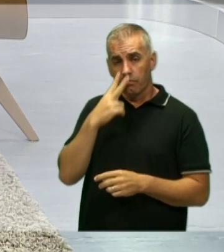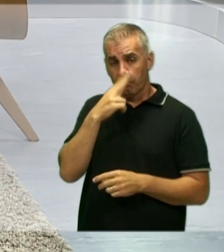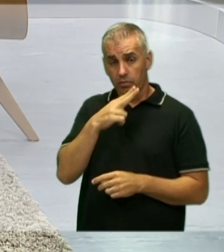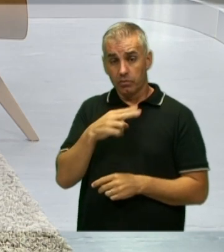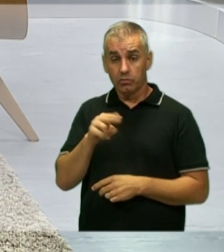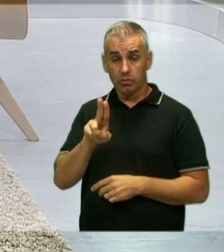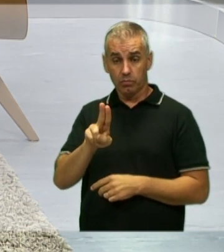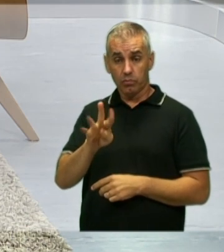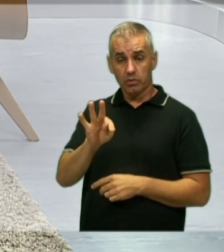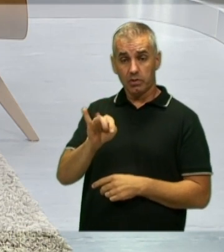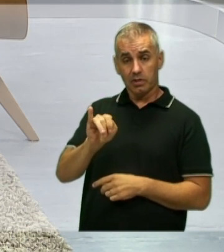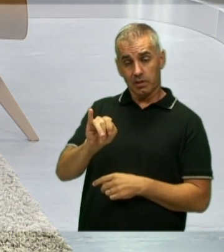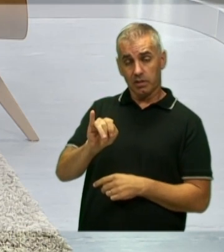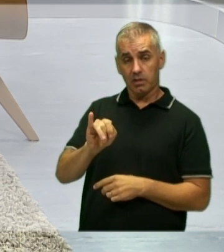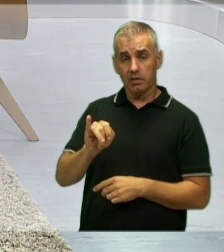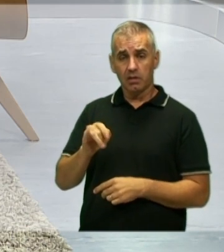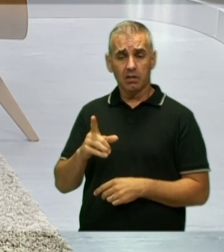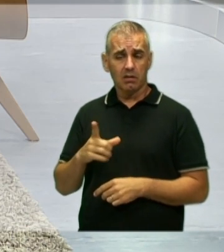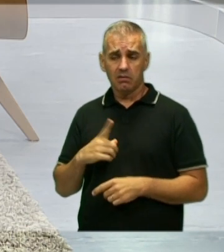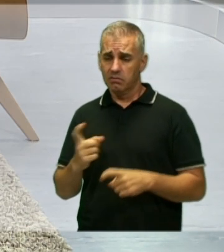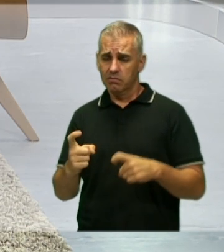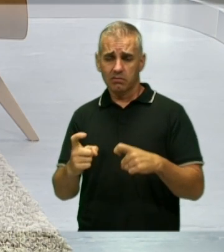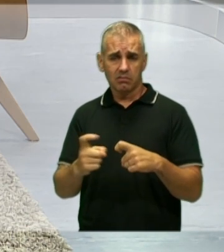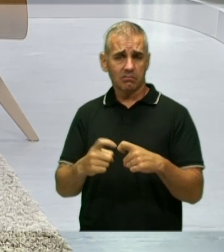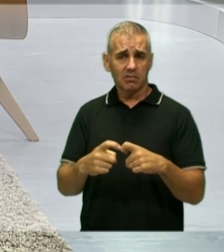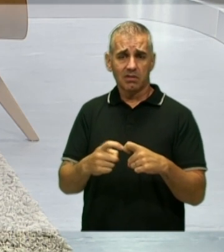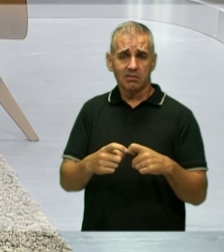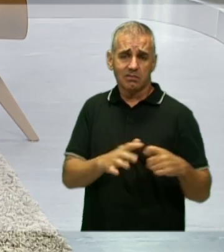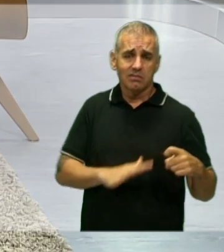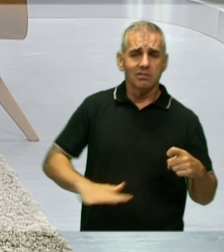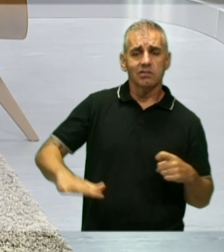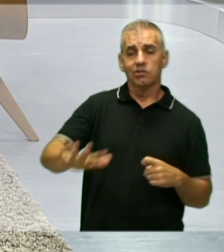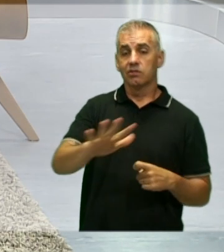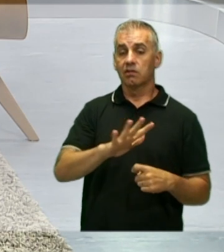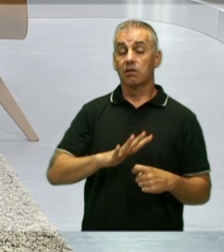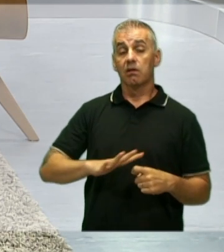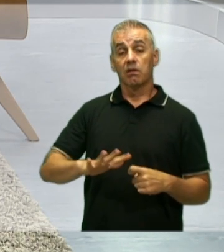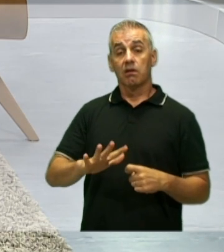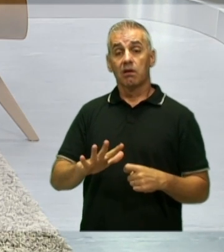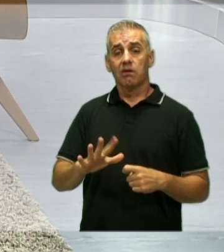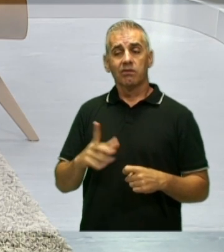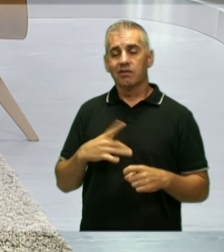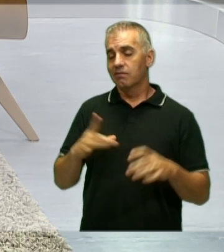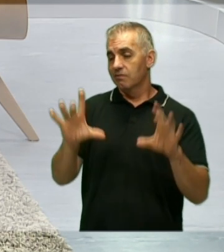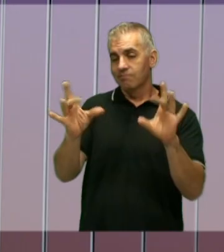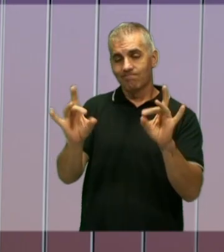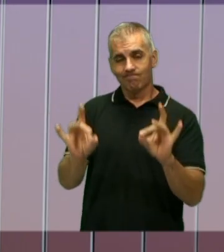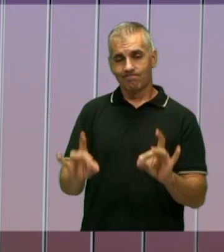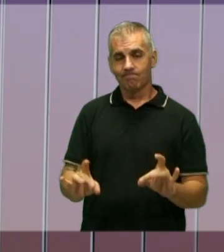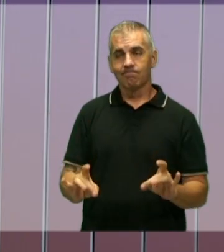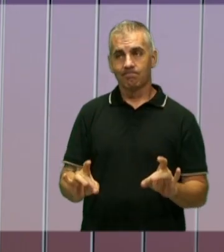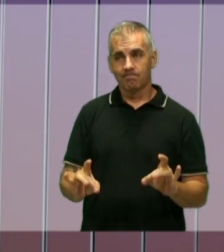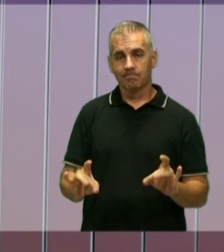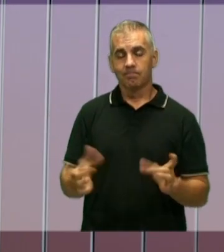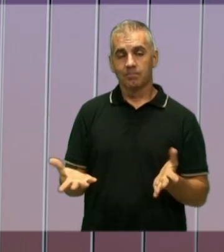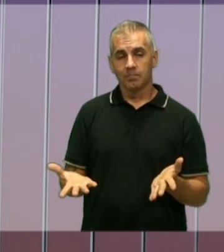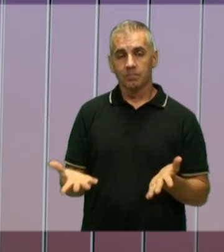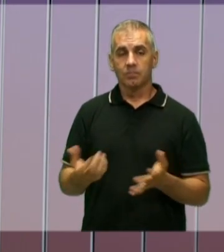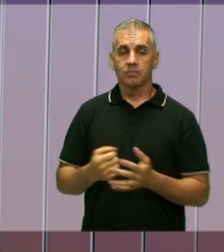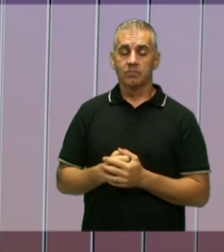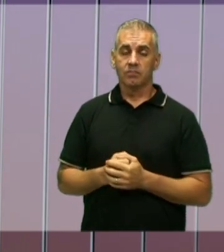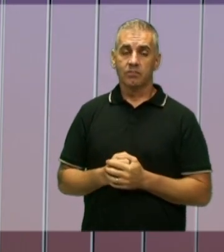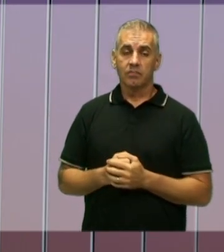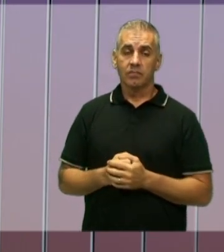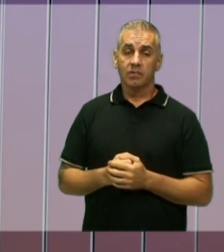UTI. Ninguém vai passar num médico generalista, né? Num médico que não tem aquela especialidade de terapia intensiva, de medicina